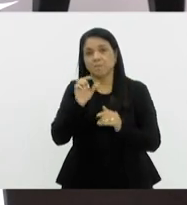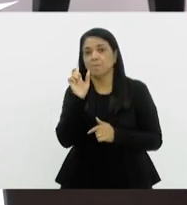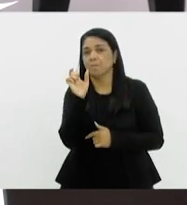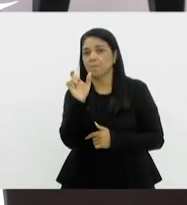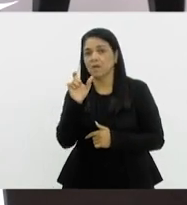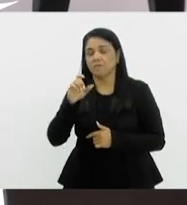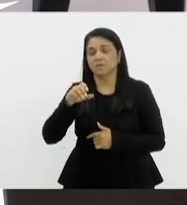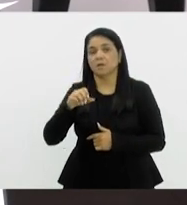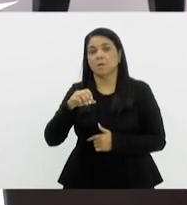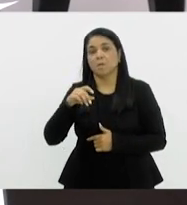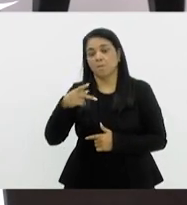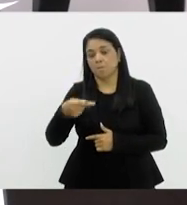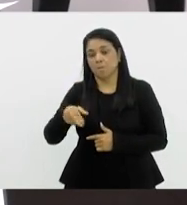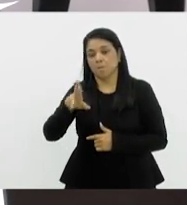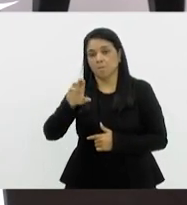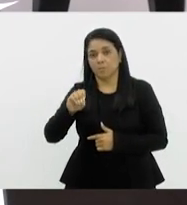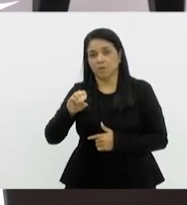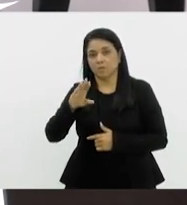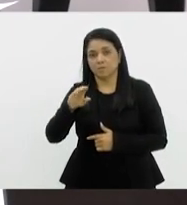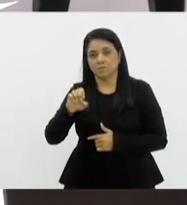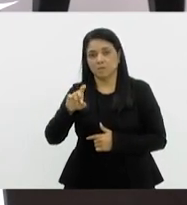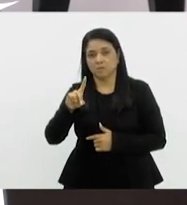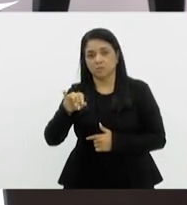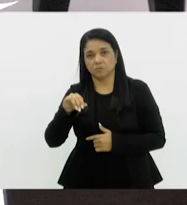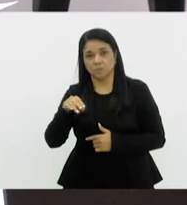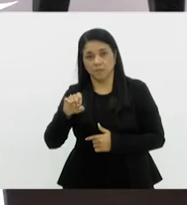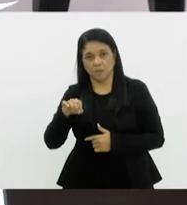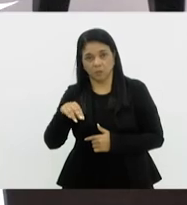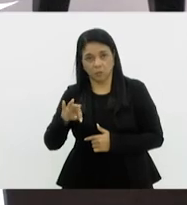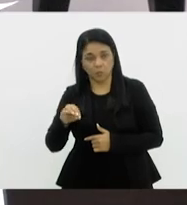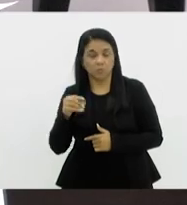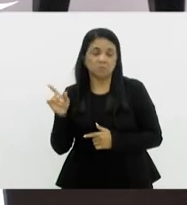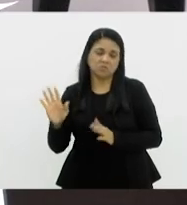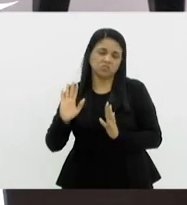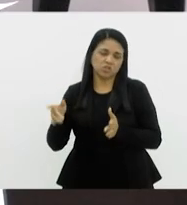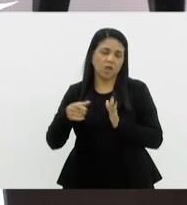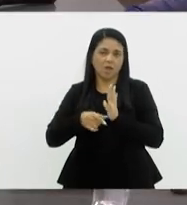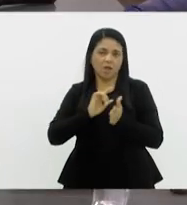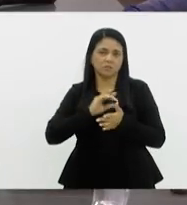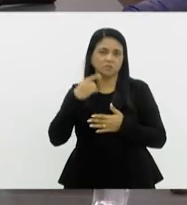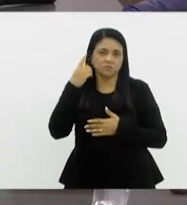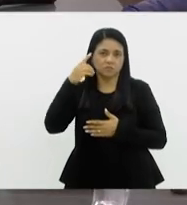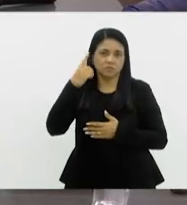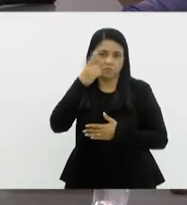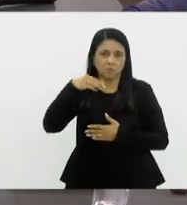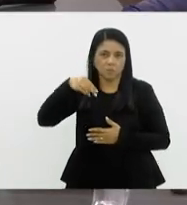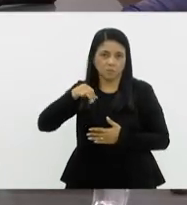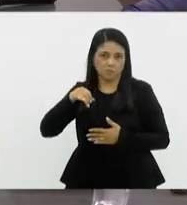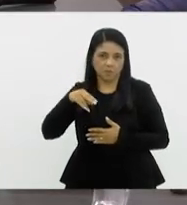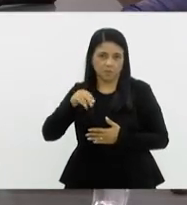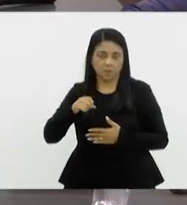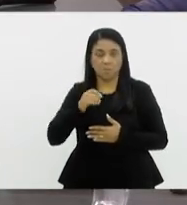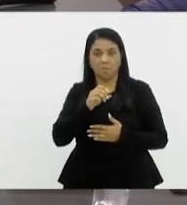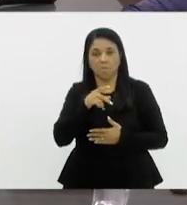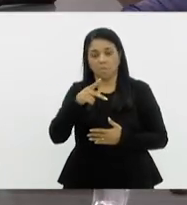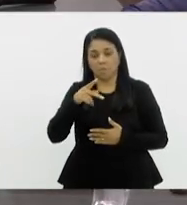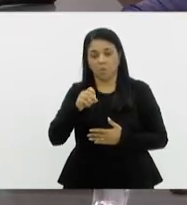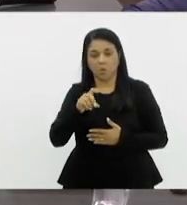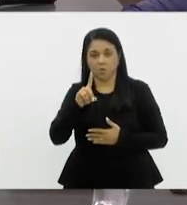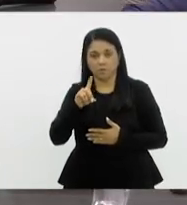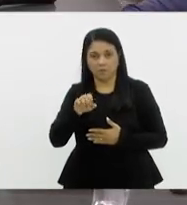vez do deverá, o poderá, que já tinha sido abordado pelo deputado Carlos Mink. É o voto. Perfeito. Presidente. Deputado